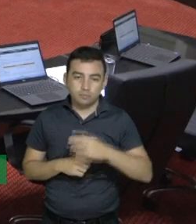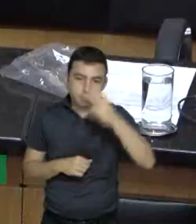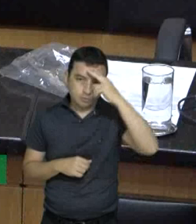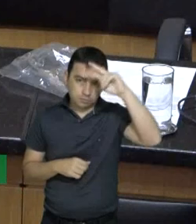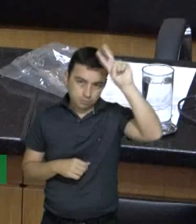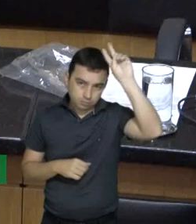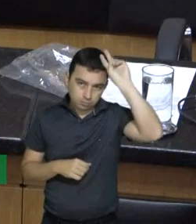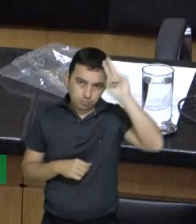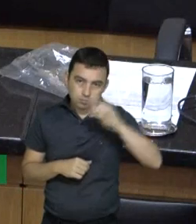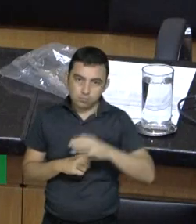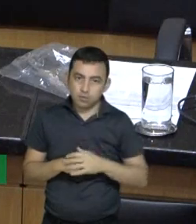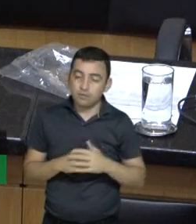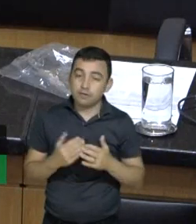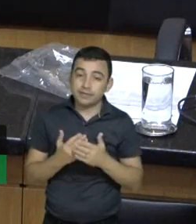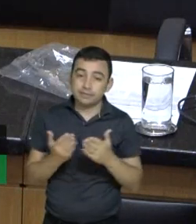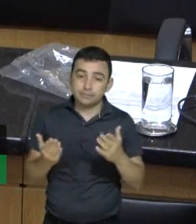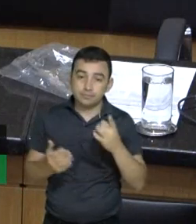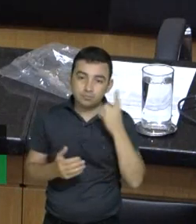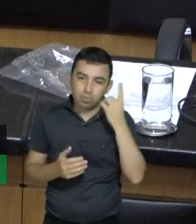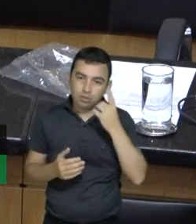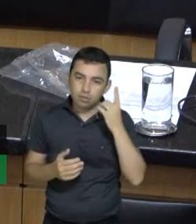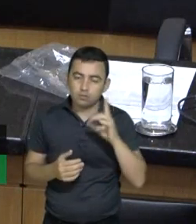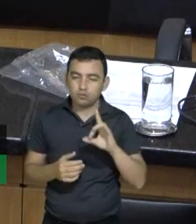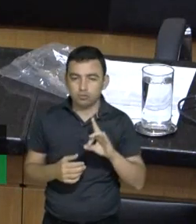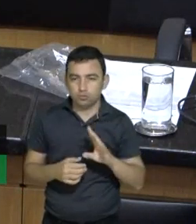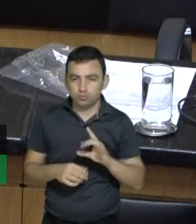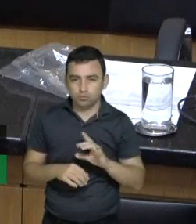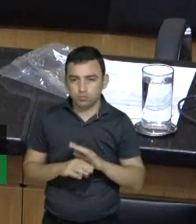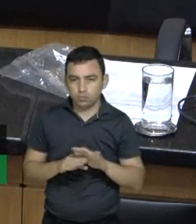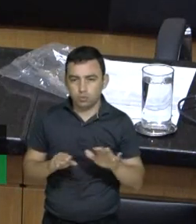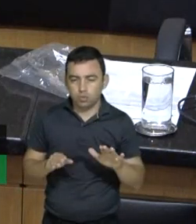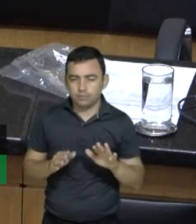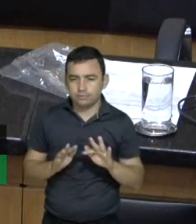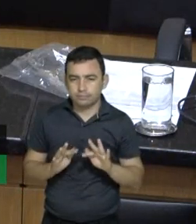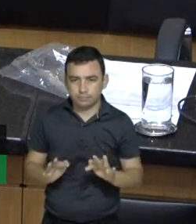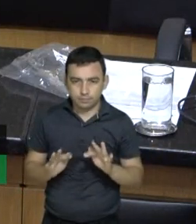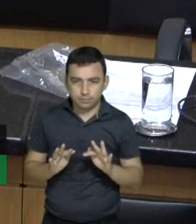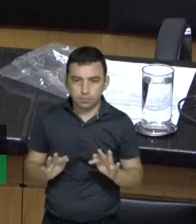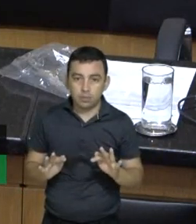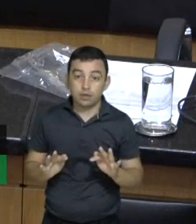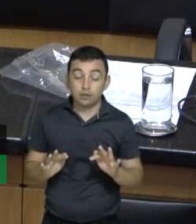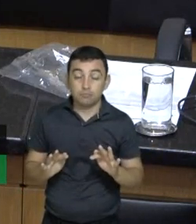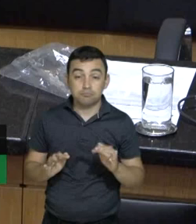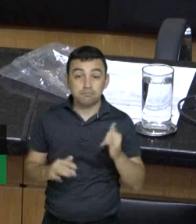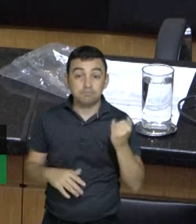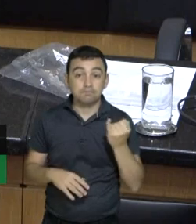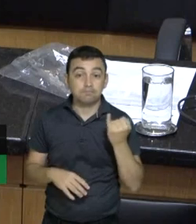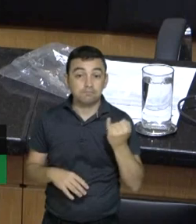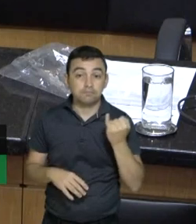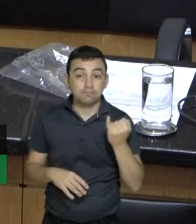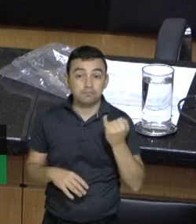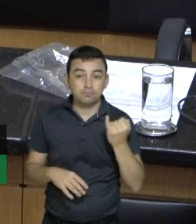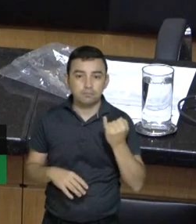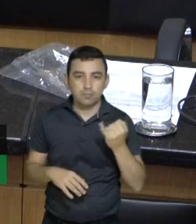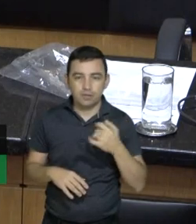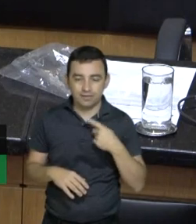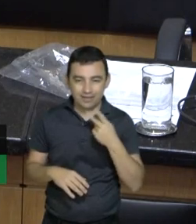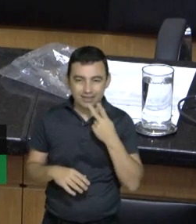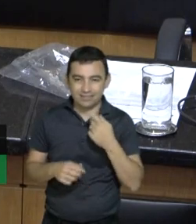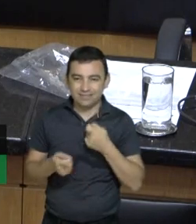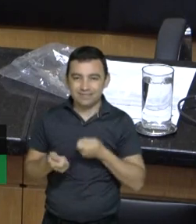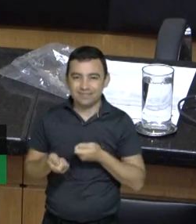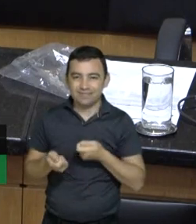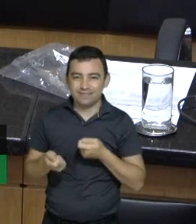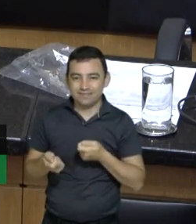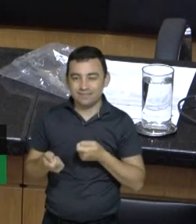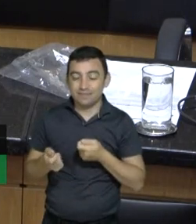presidente senhoras e senhores deputados é uma singela mas significativa eu tava provocando o